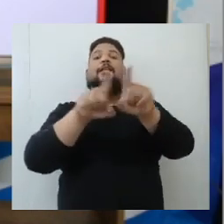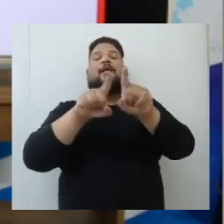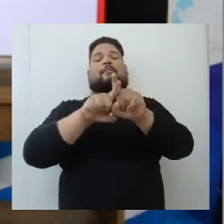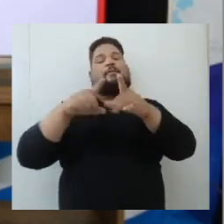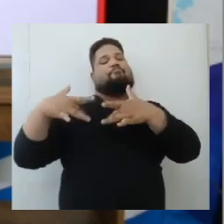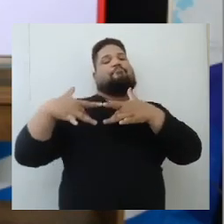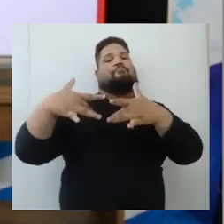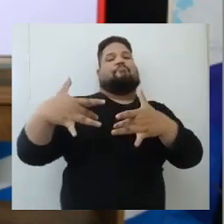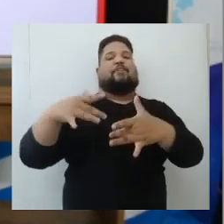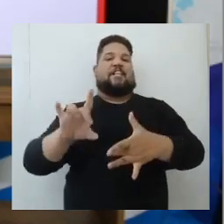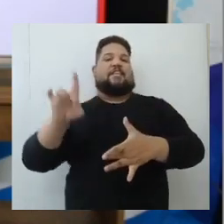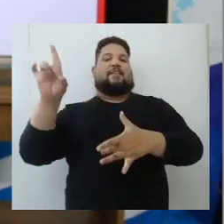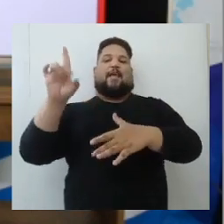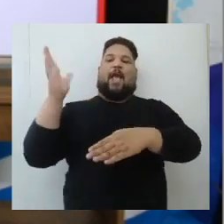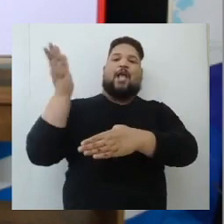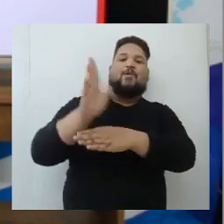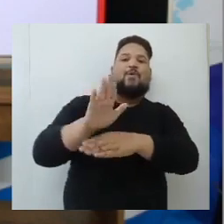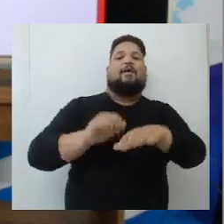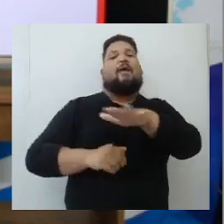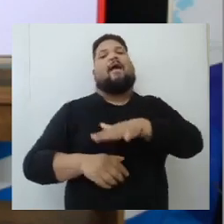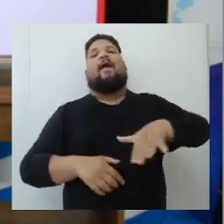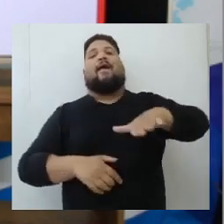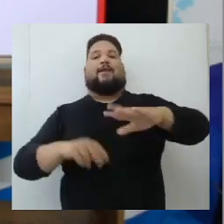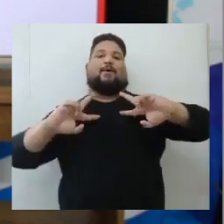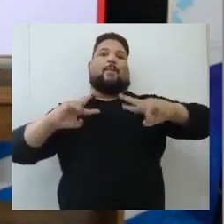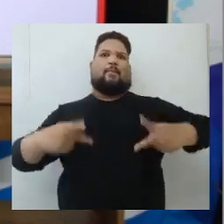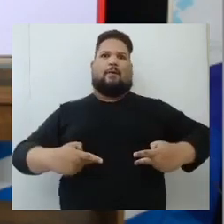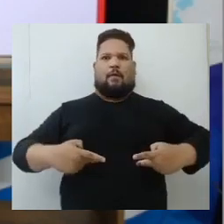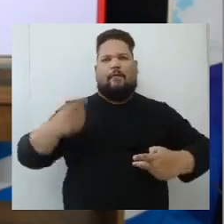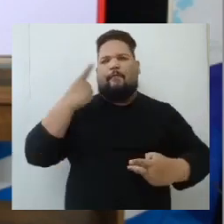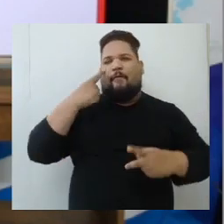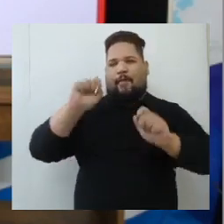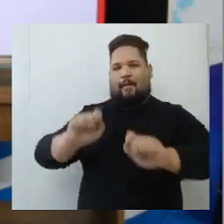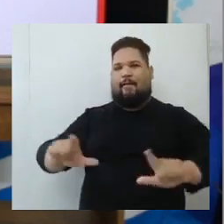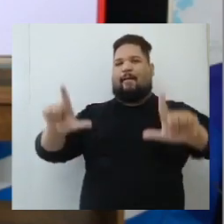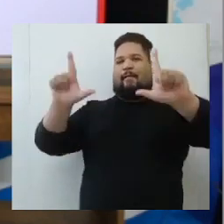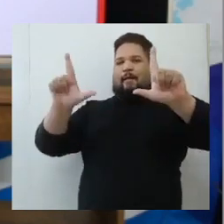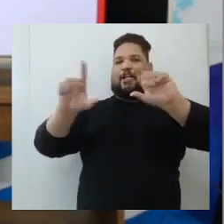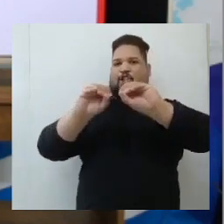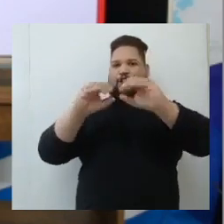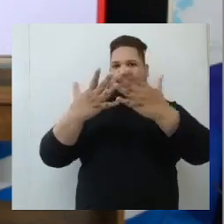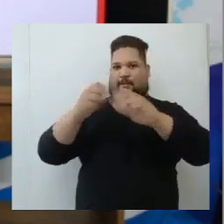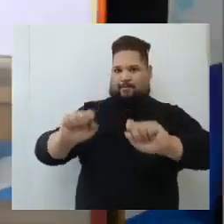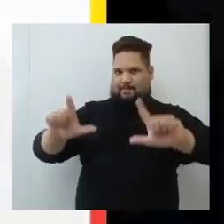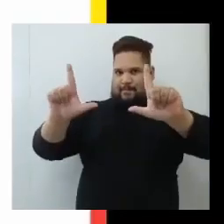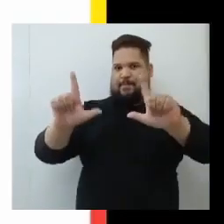deuses para com os seres humanos. Corta, por favor, para o próximo slide.